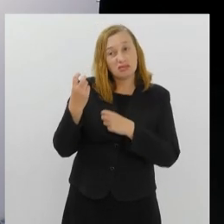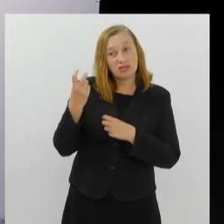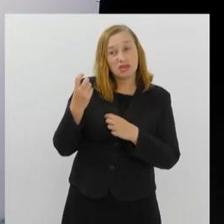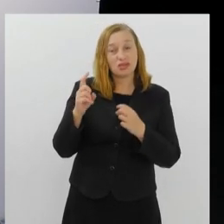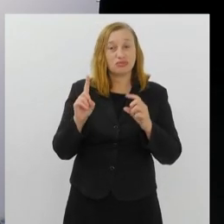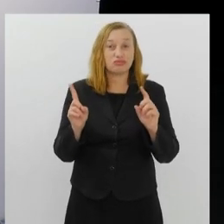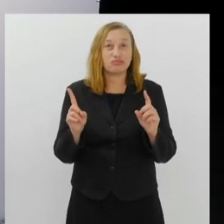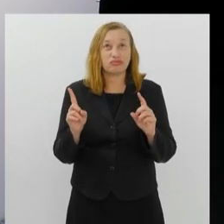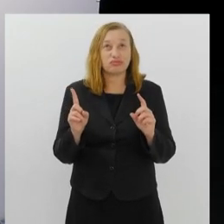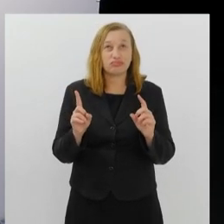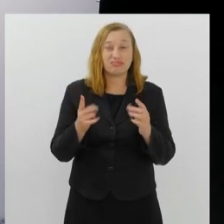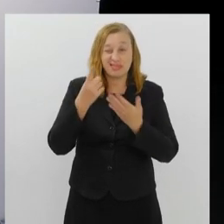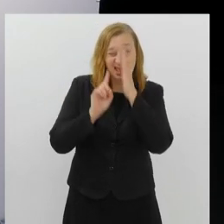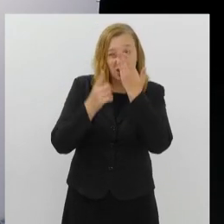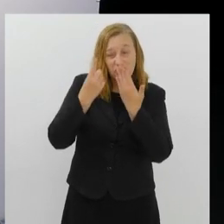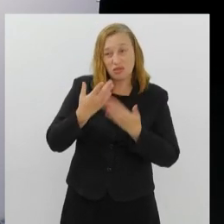sou